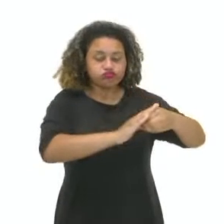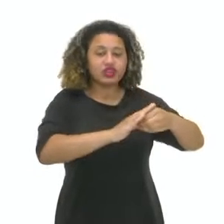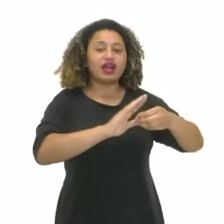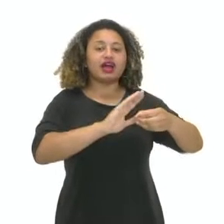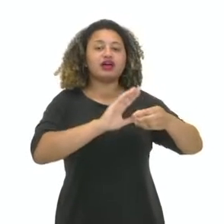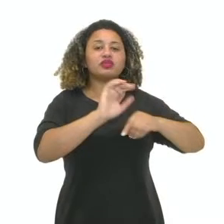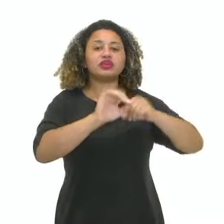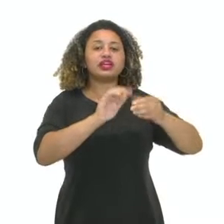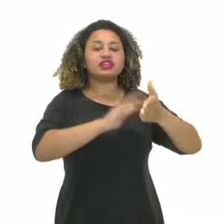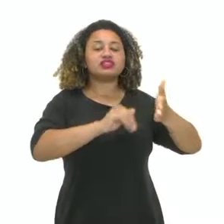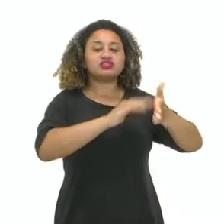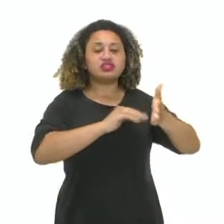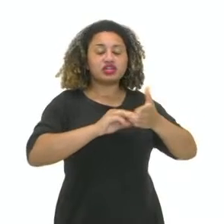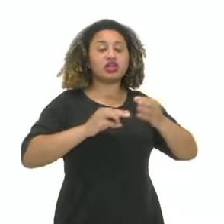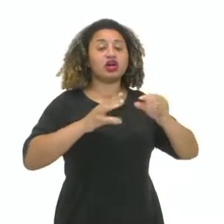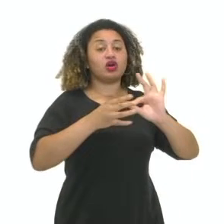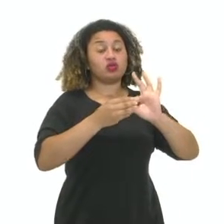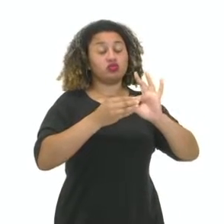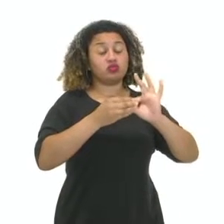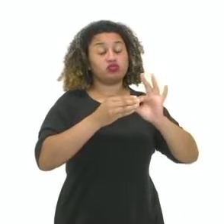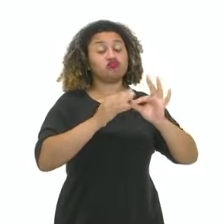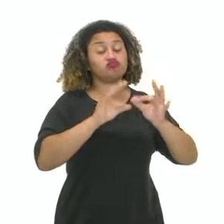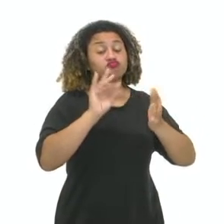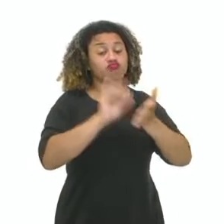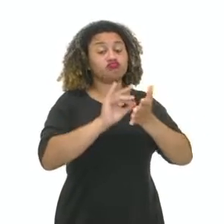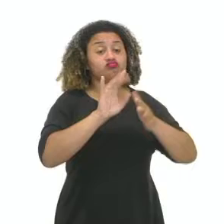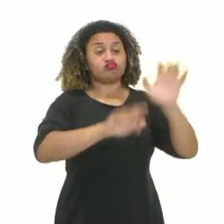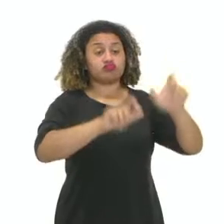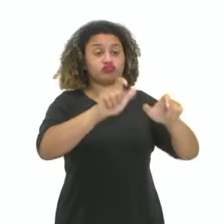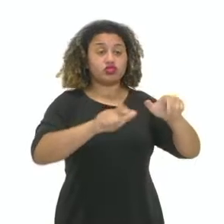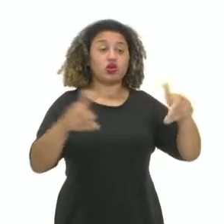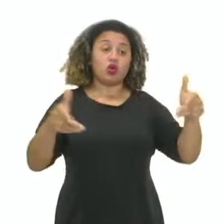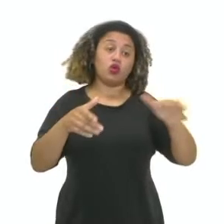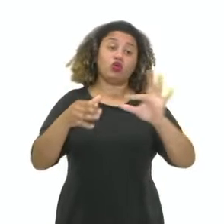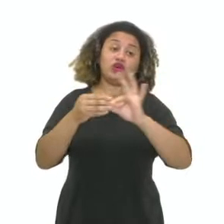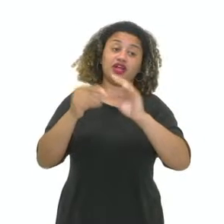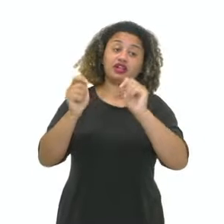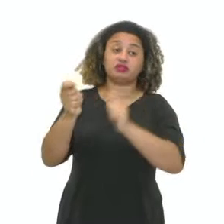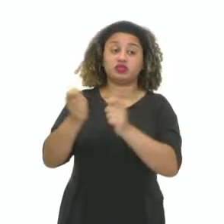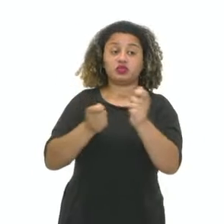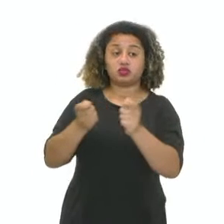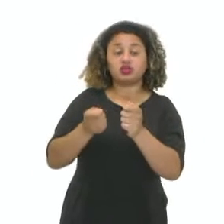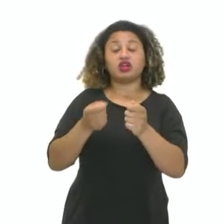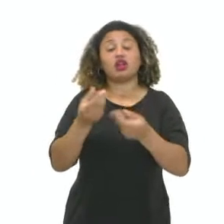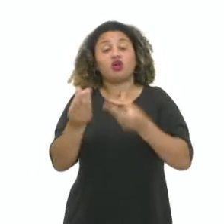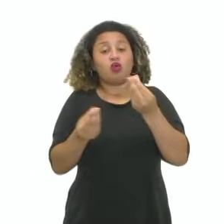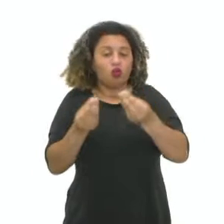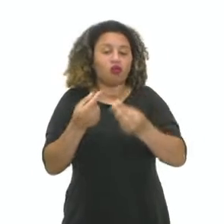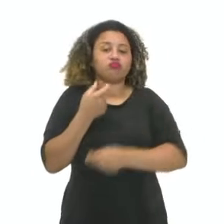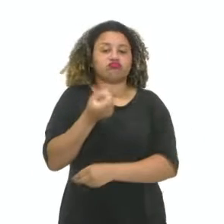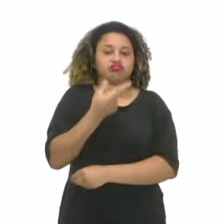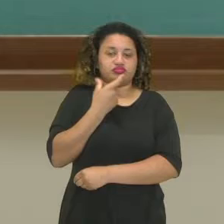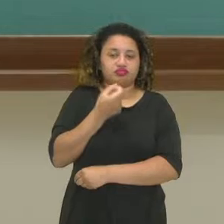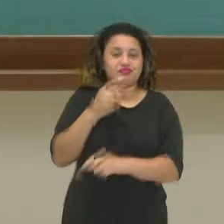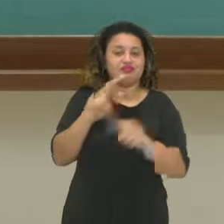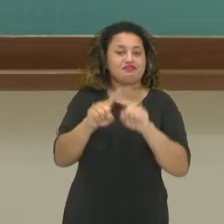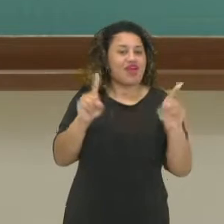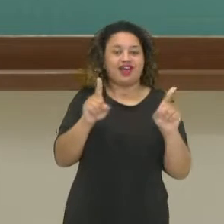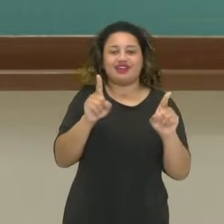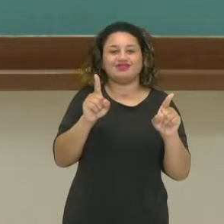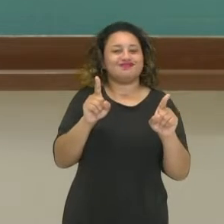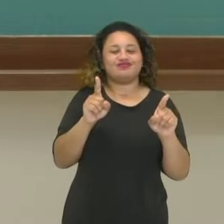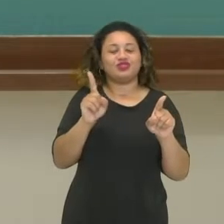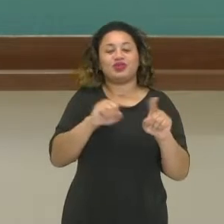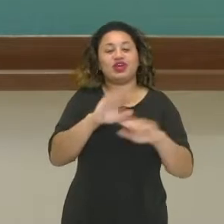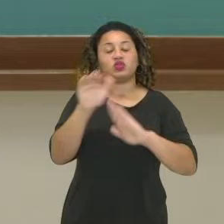pacientes definitivamente. Hoje, o HIV pode ser controlado por meio de medicação, mas ele não é